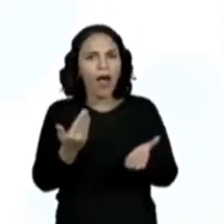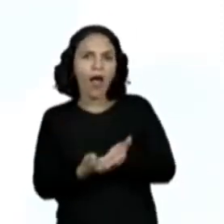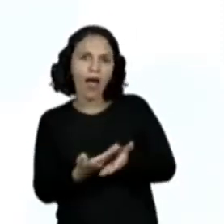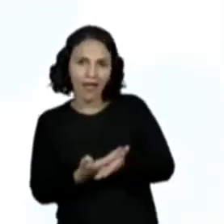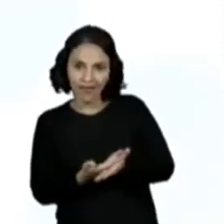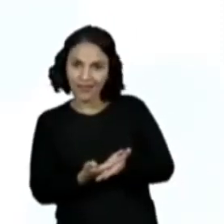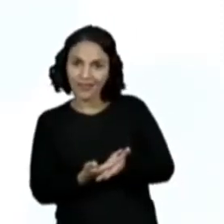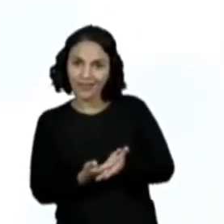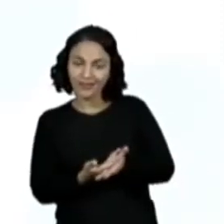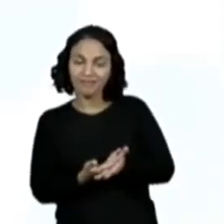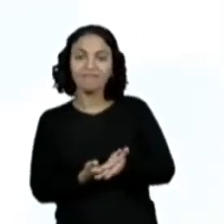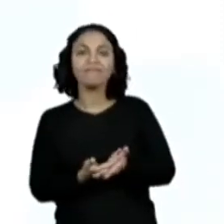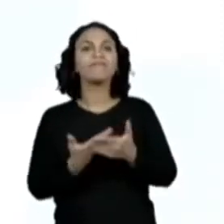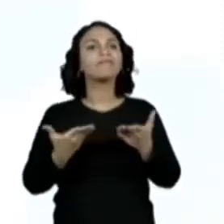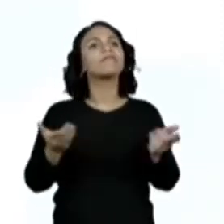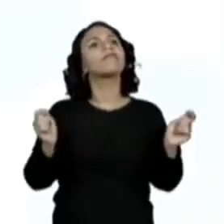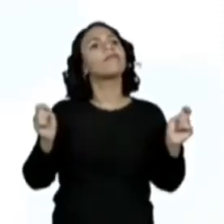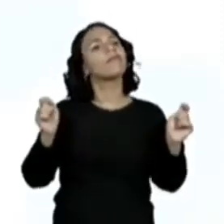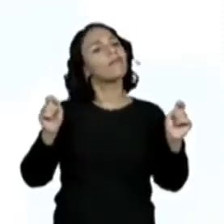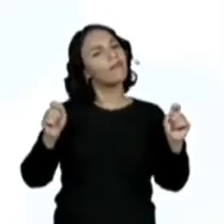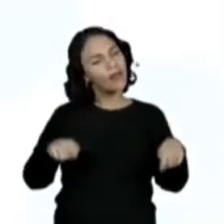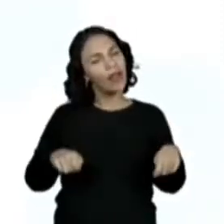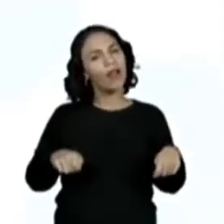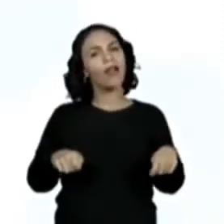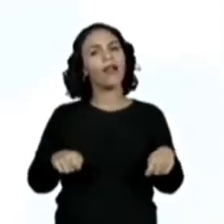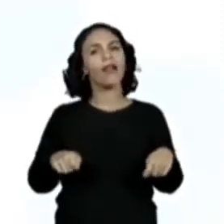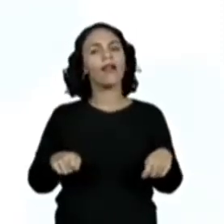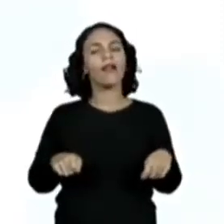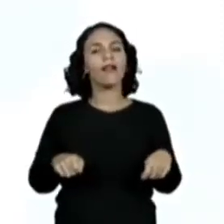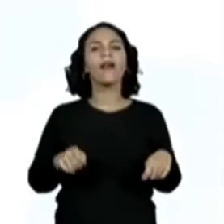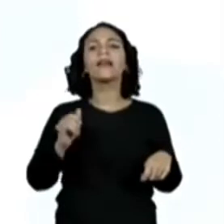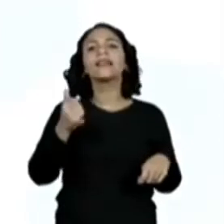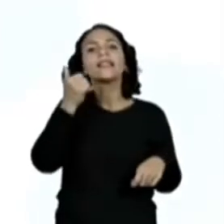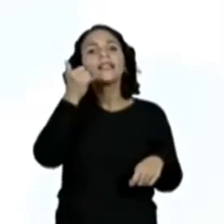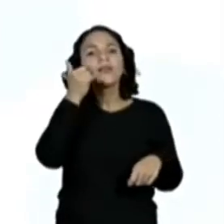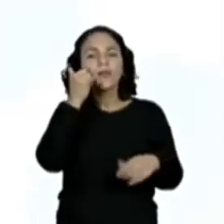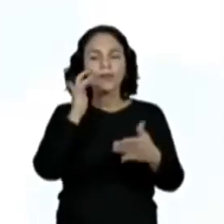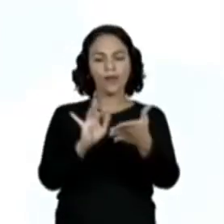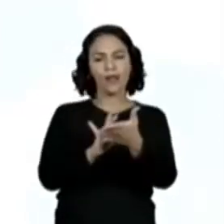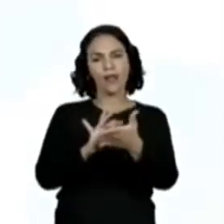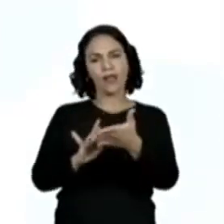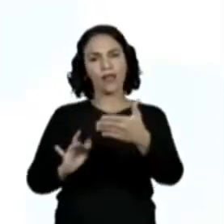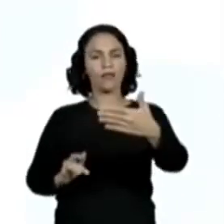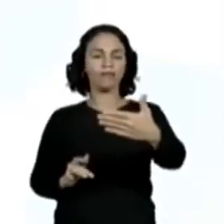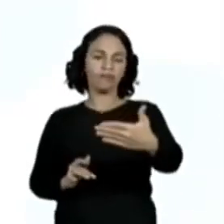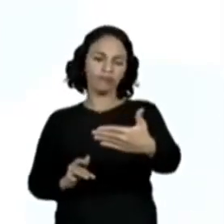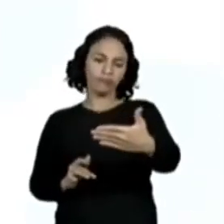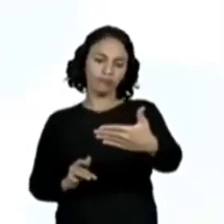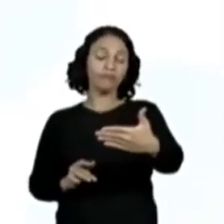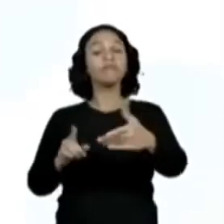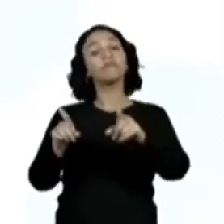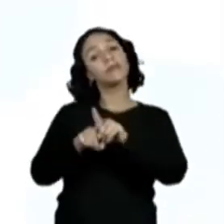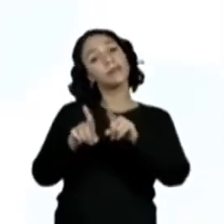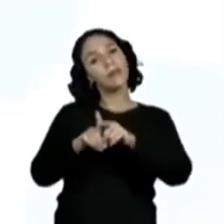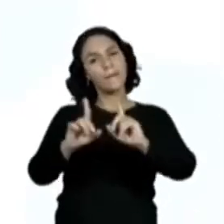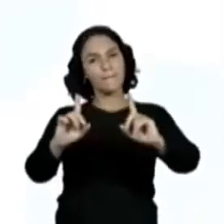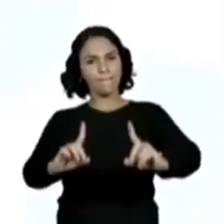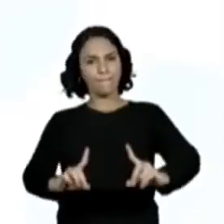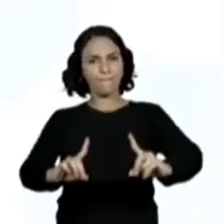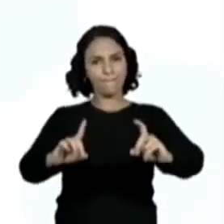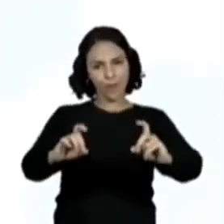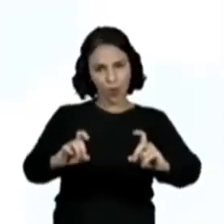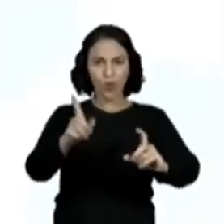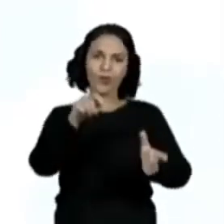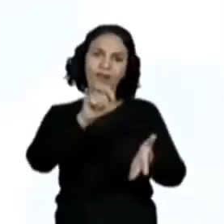você pode utilizar o celular, o telefone, para fazer aí alguma foto e melhorar o